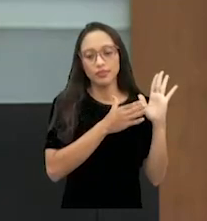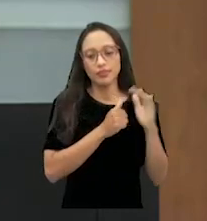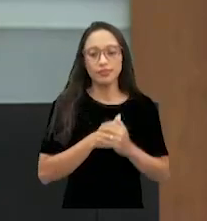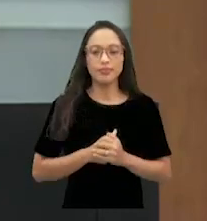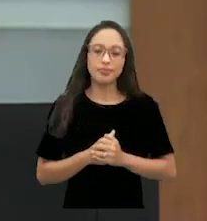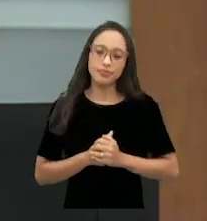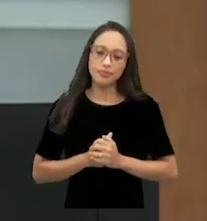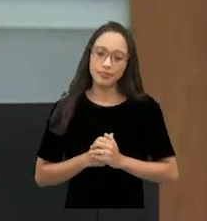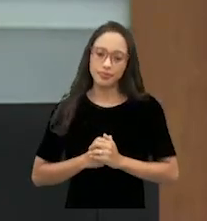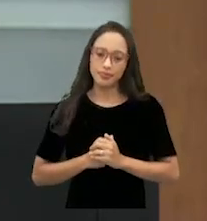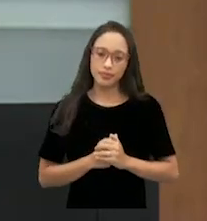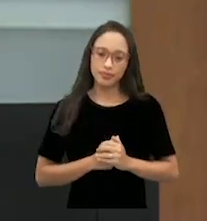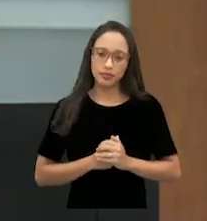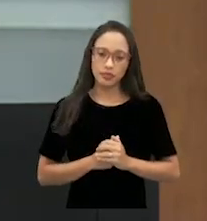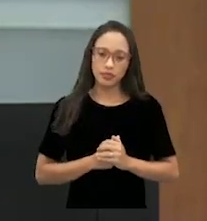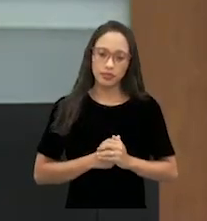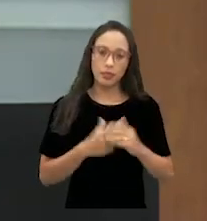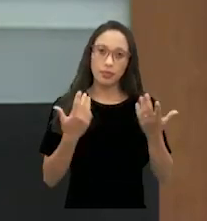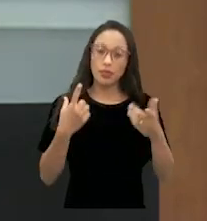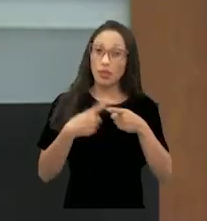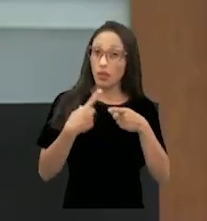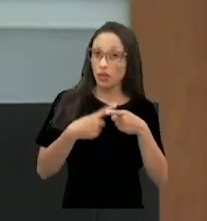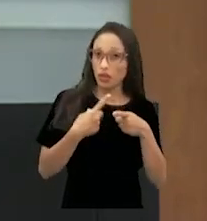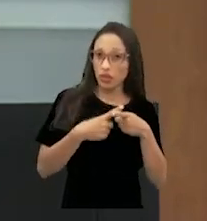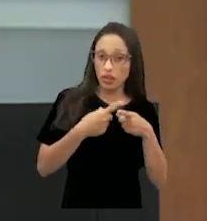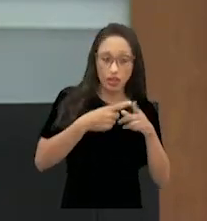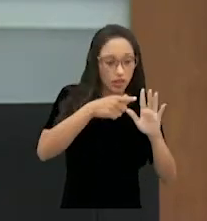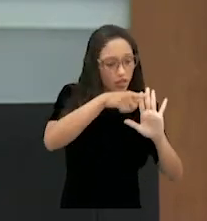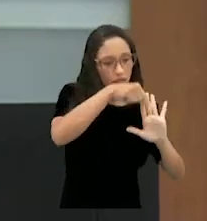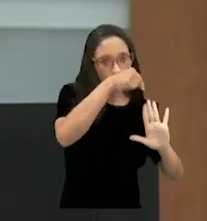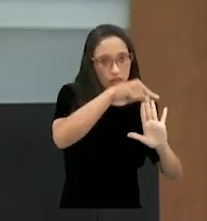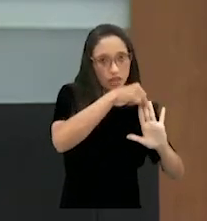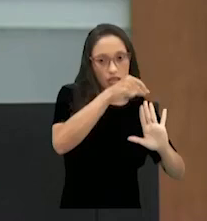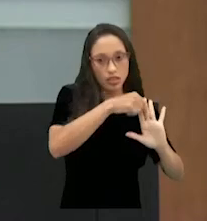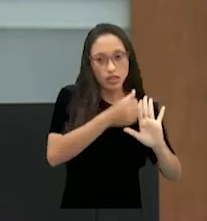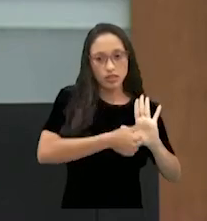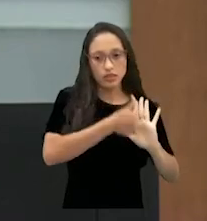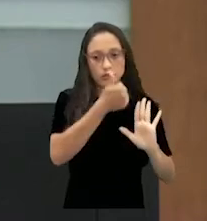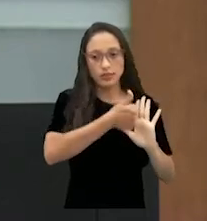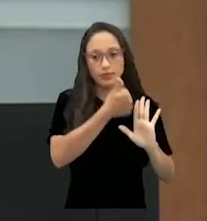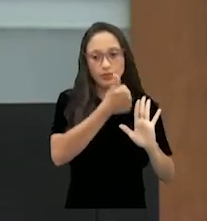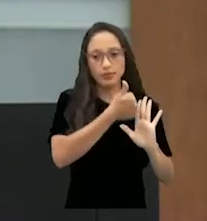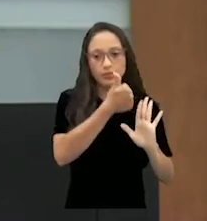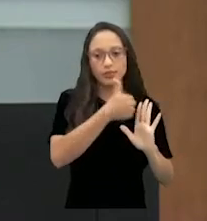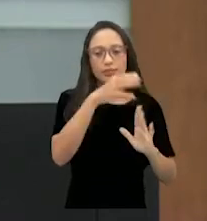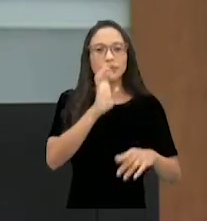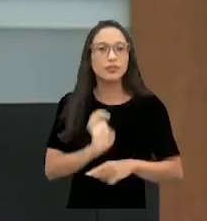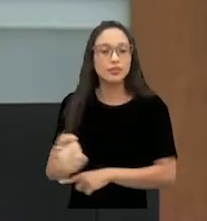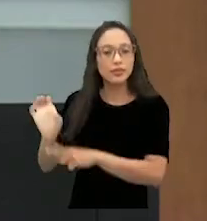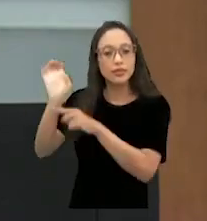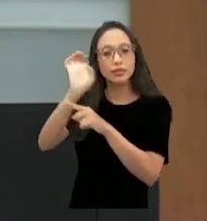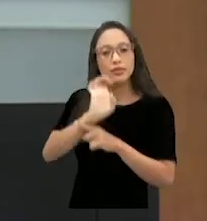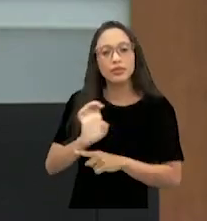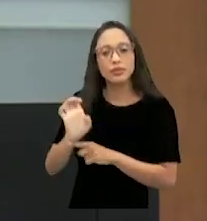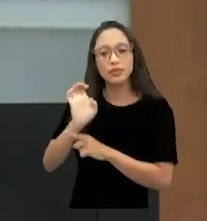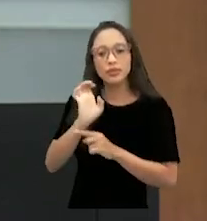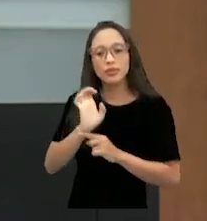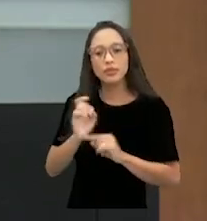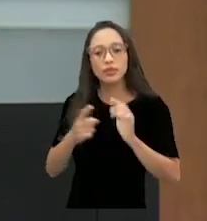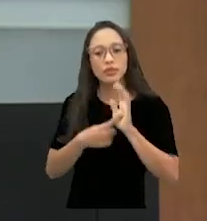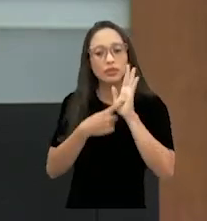dela, desse artigo 1º, que o Estado estabelece um dispositivo